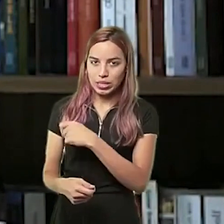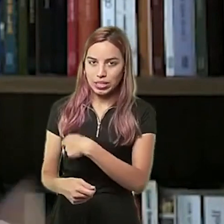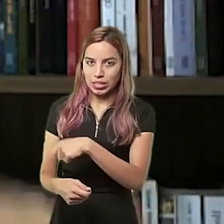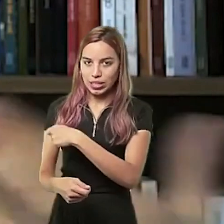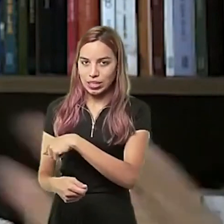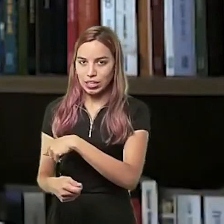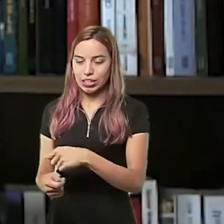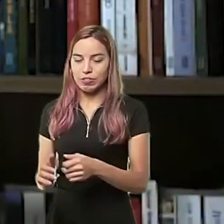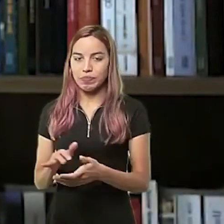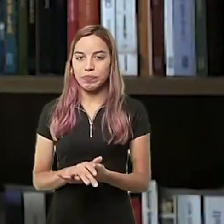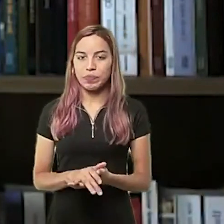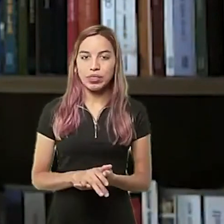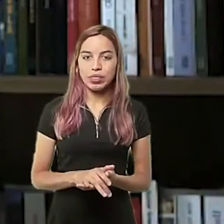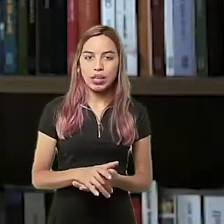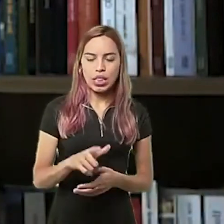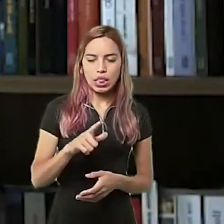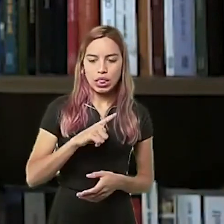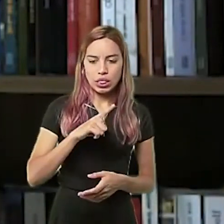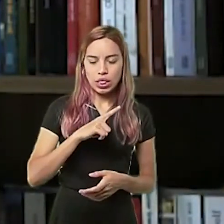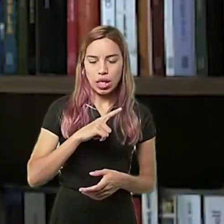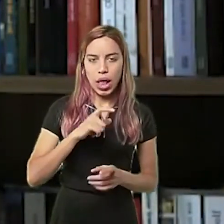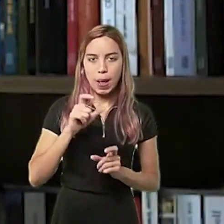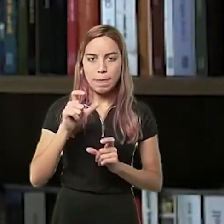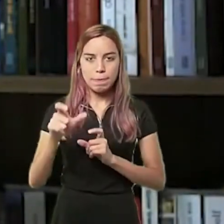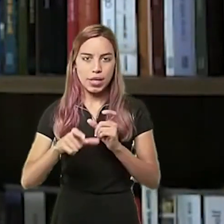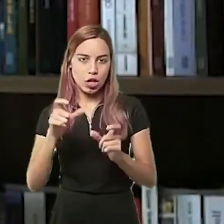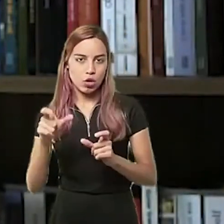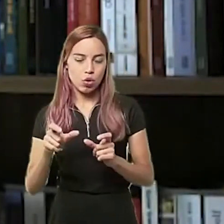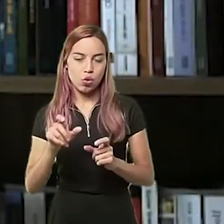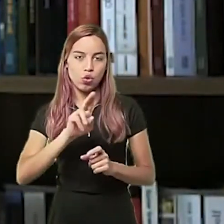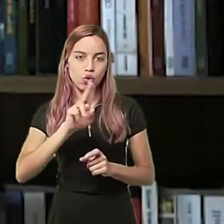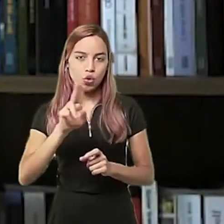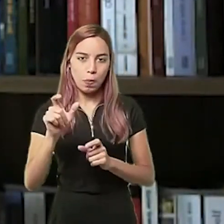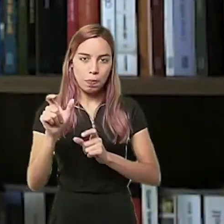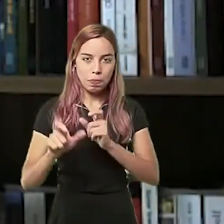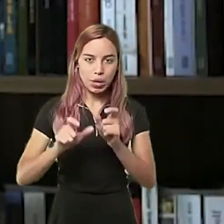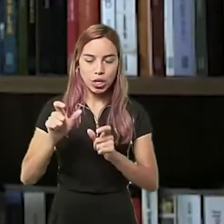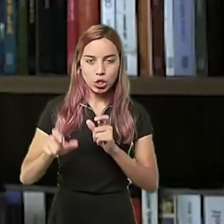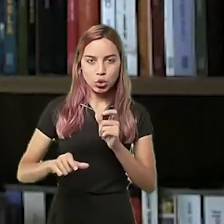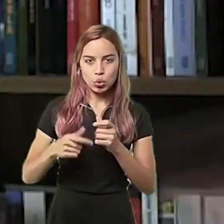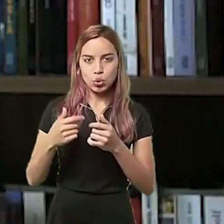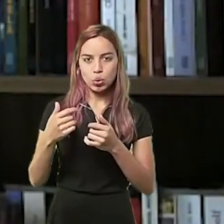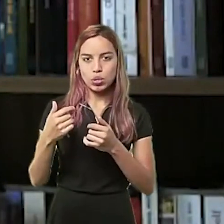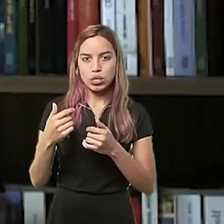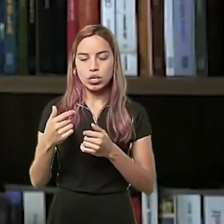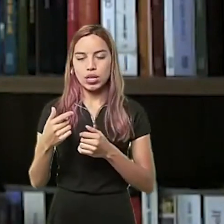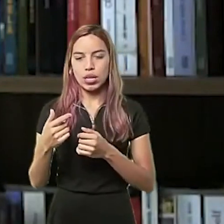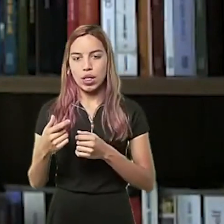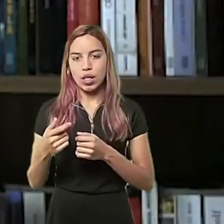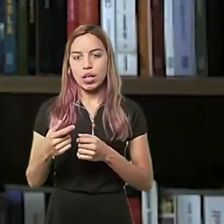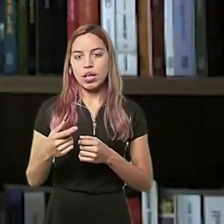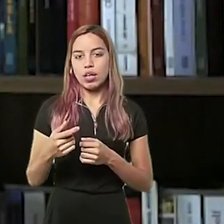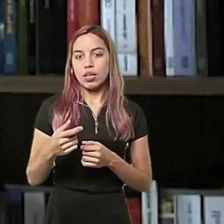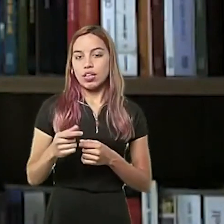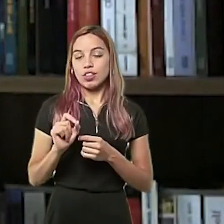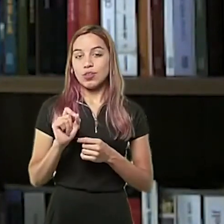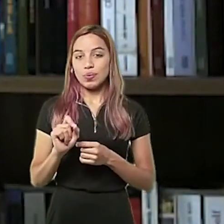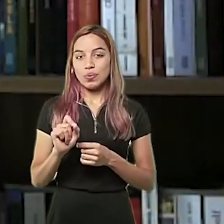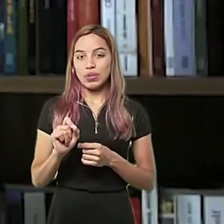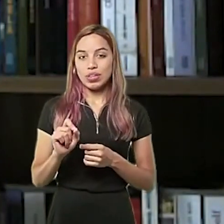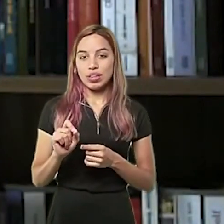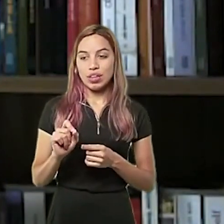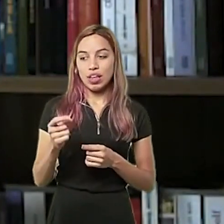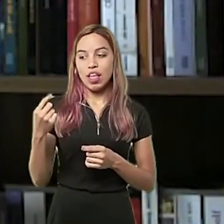conto, estão o nome das personagens, dessas personagens, que nos levam para caminhos diferentes, para